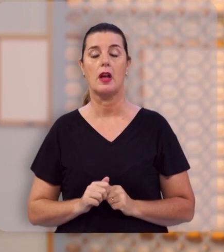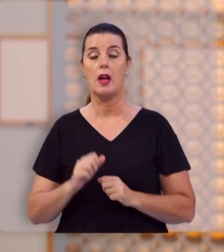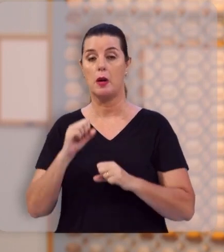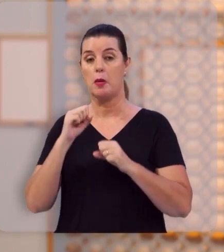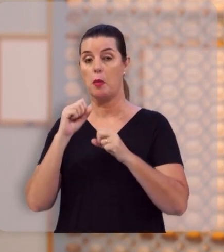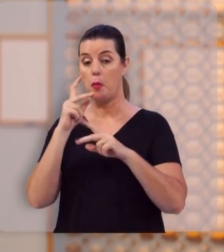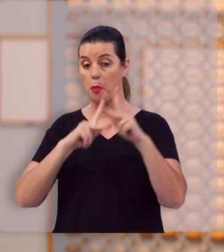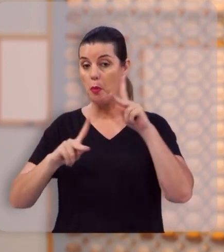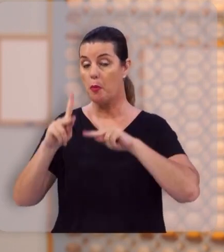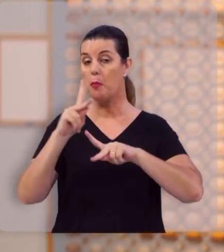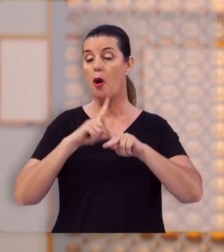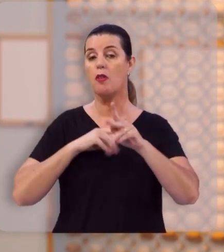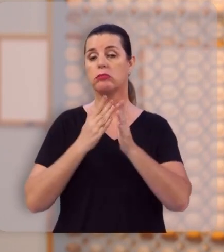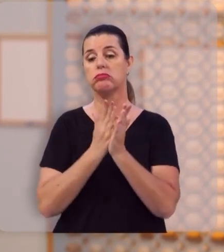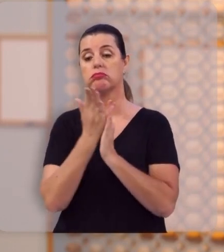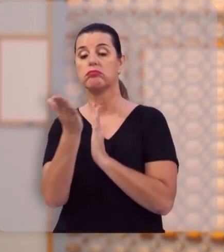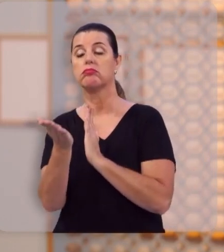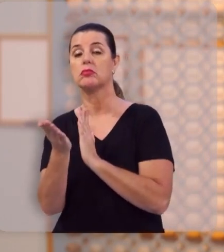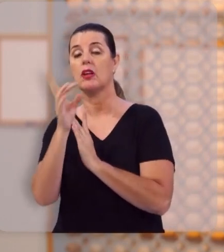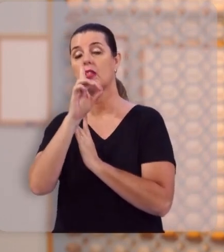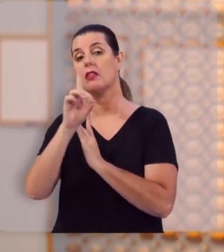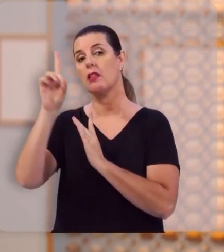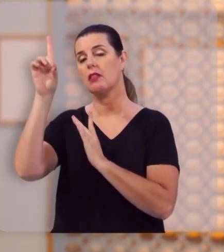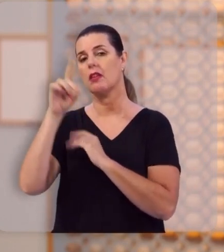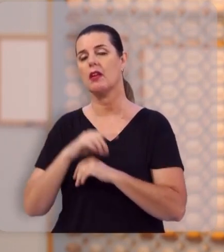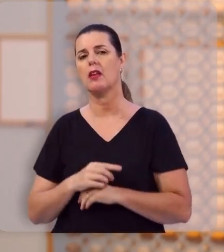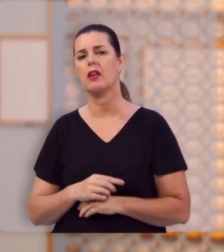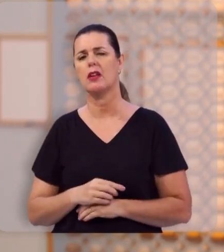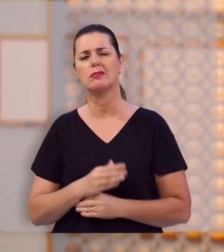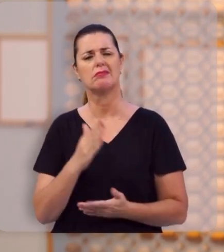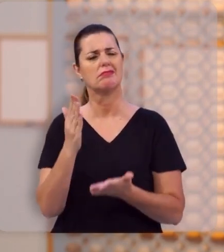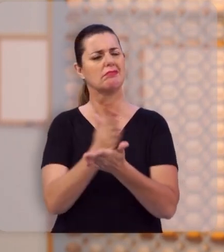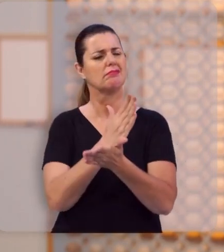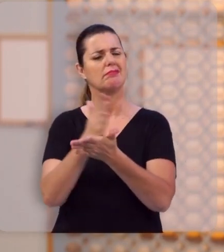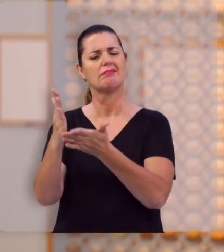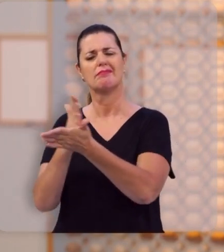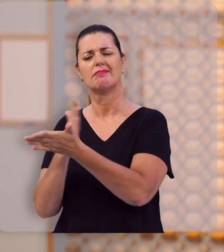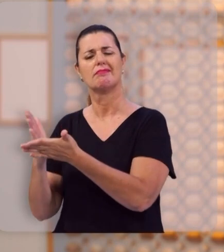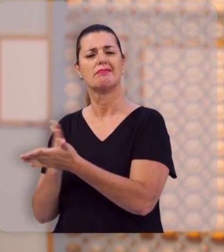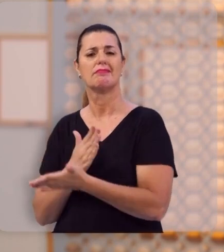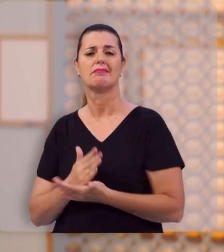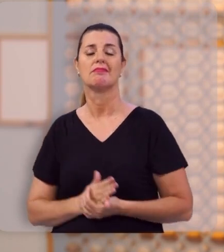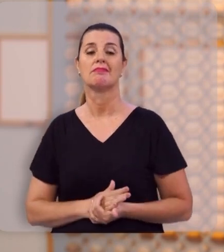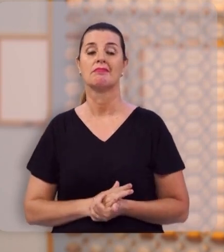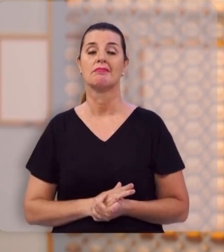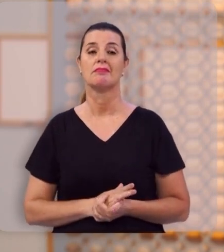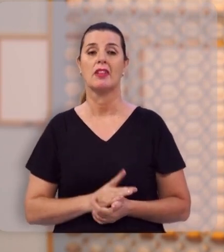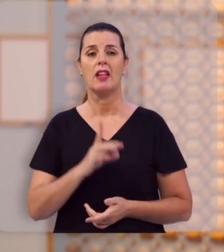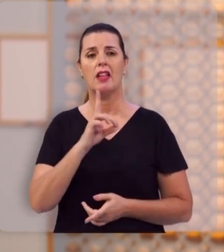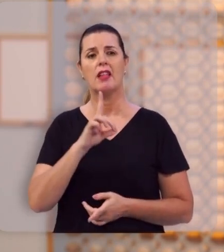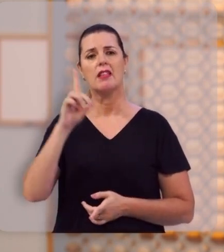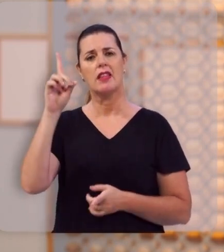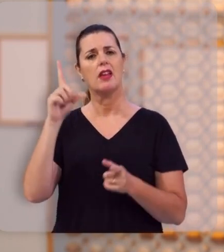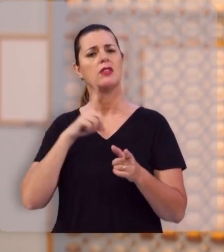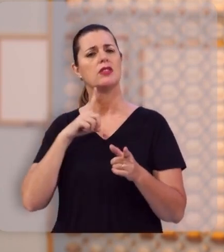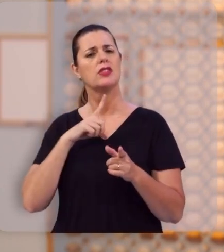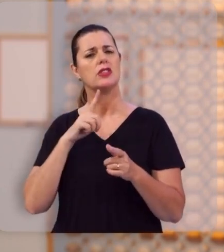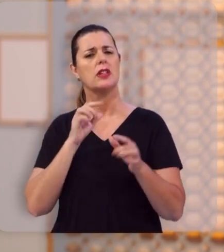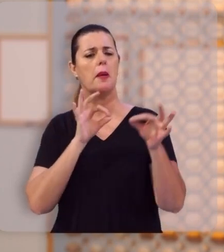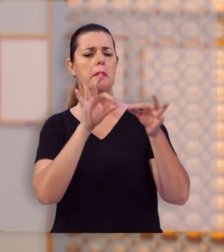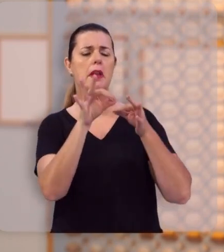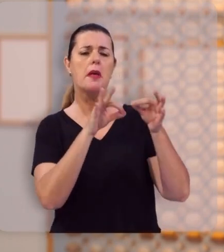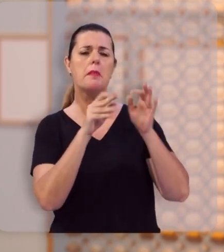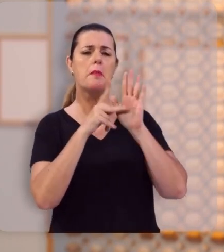nação de Judá tinha se desviado de Deus tantas vezes. Deus havia